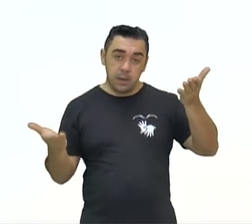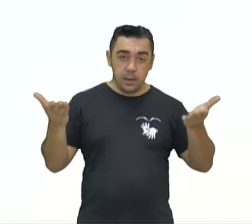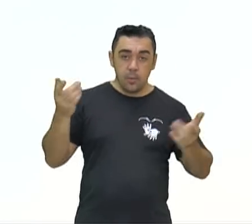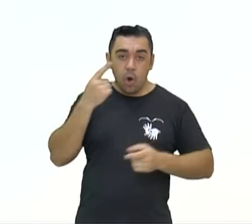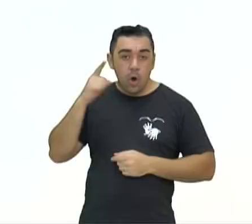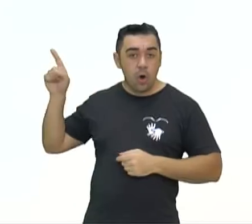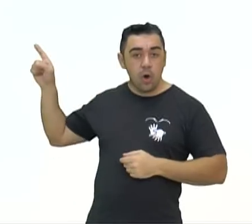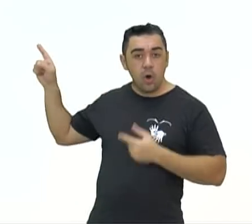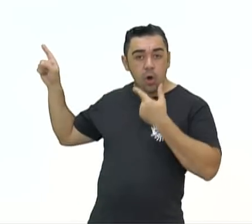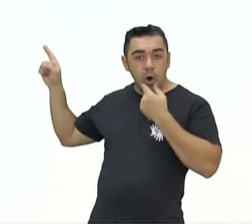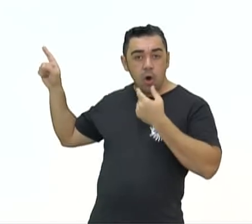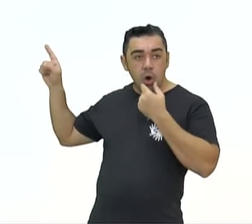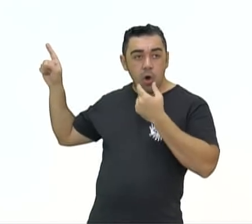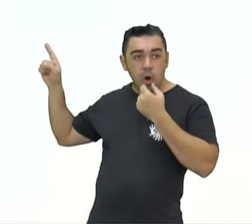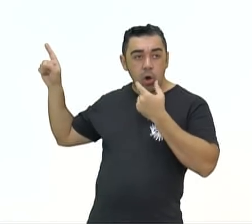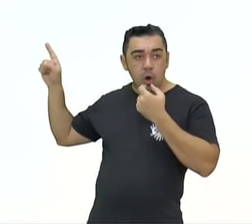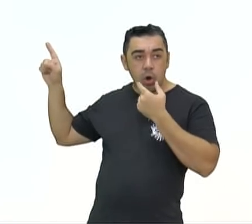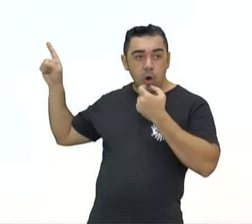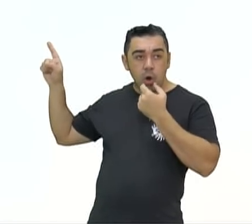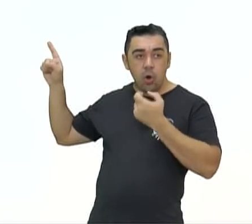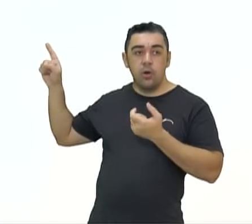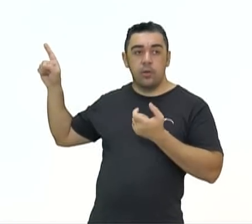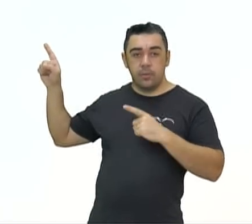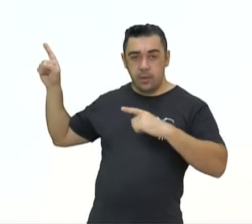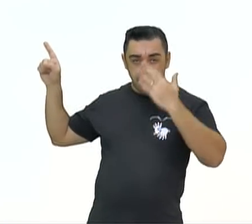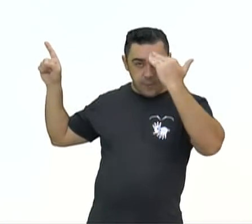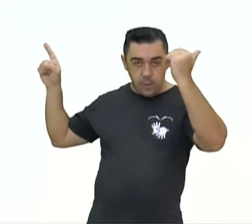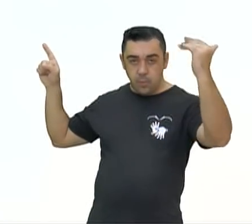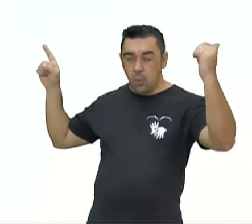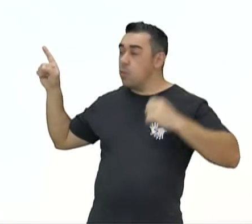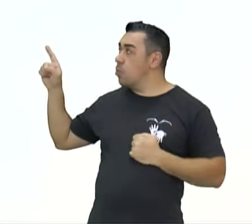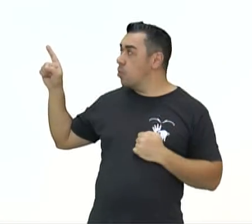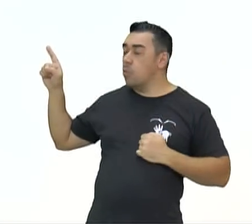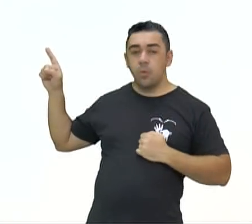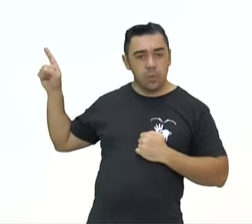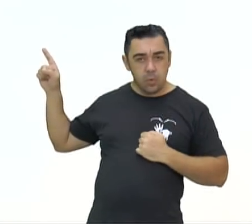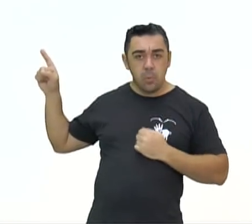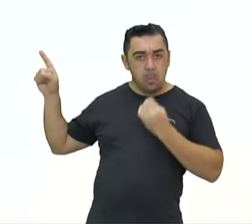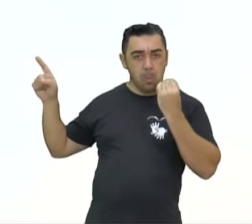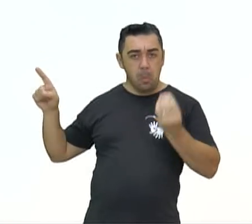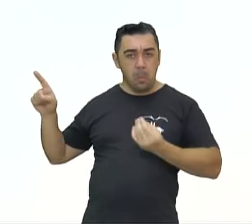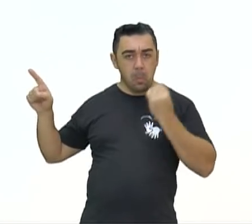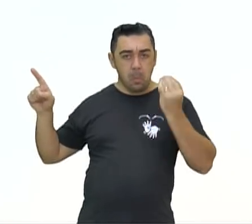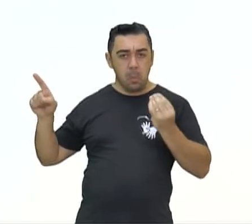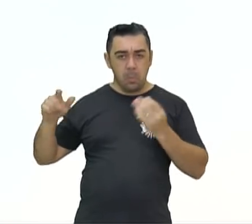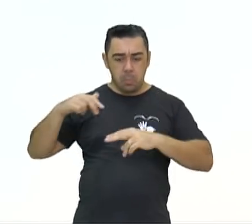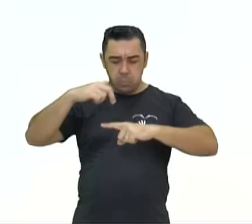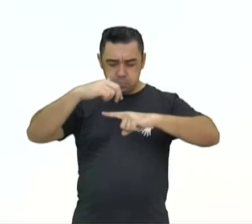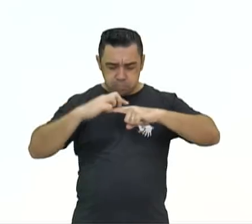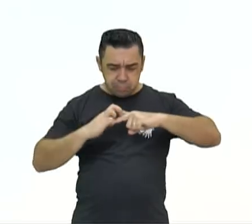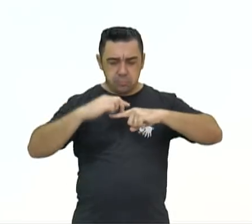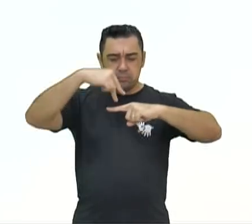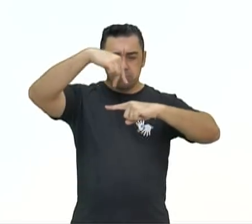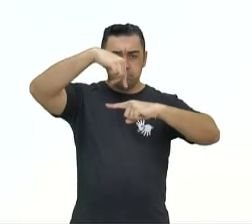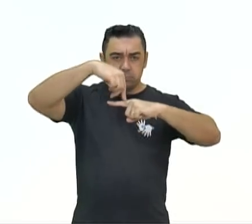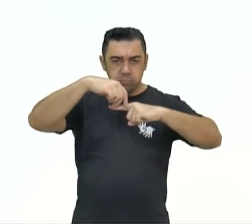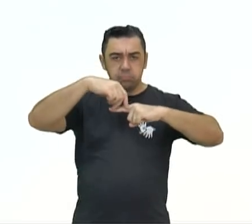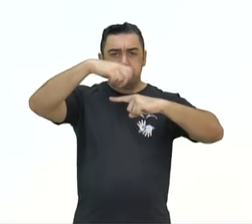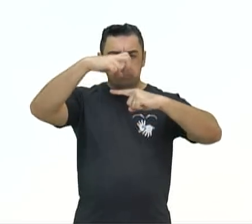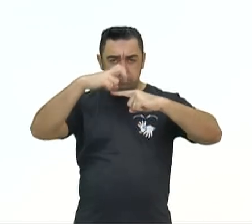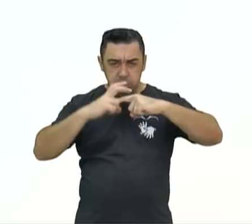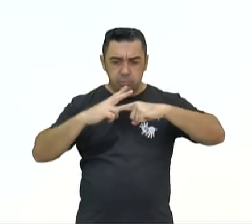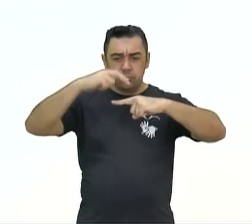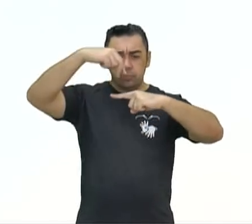rapaz aqui, o as do slackline. Olha só, as manobras e piruetas e movimentos acrobáticos que